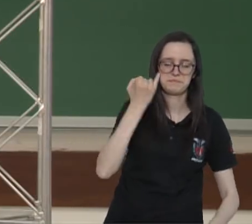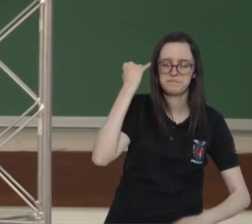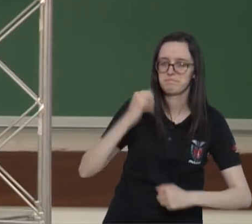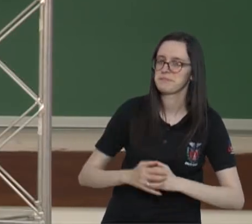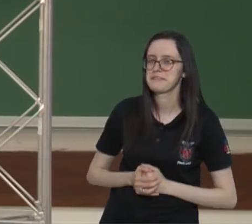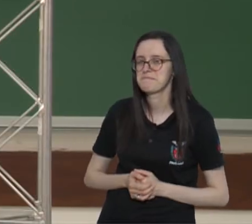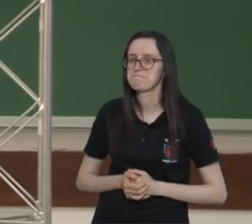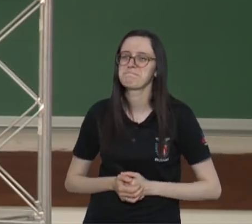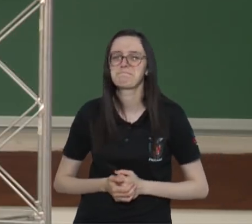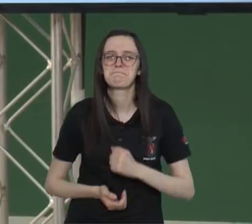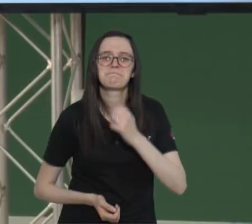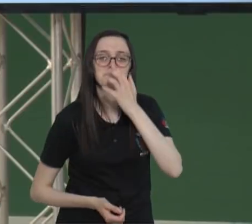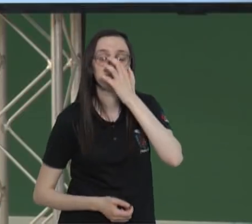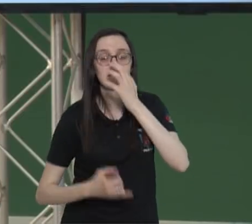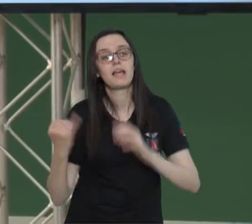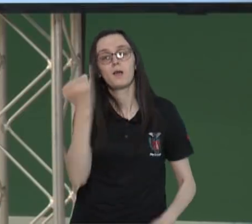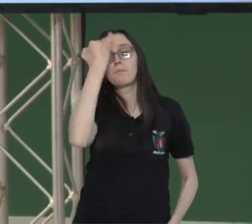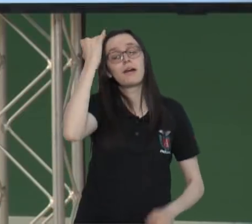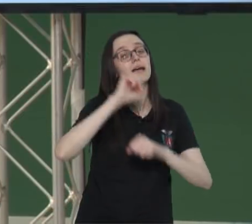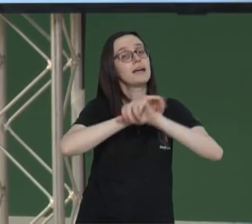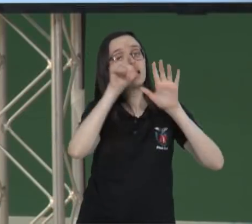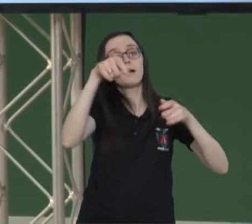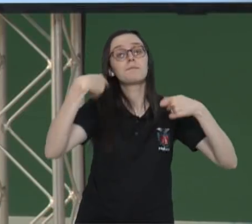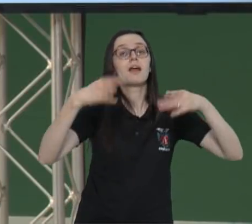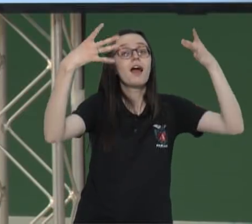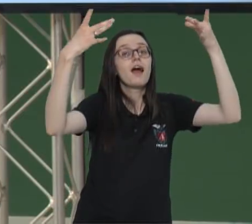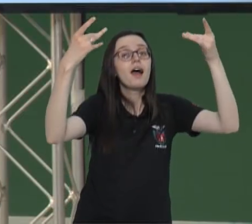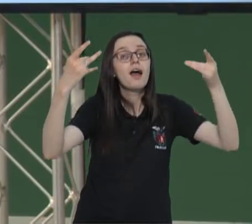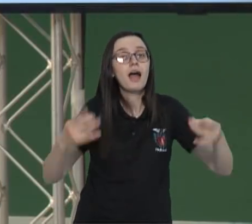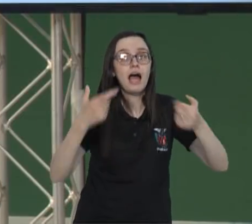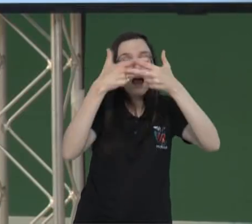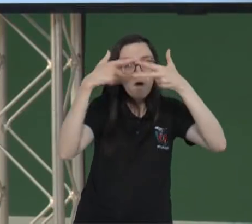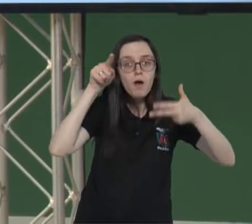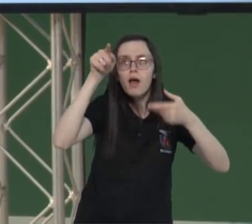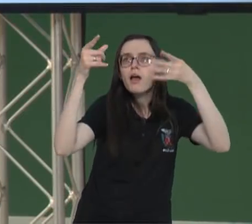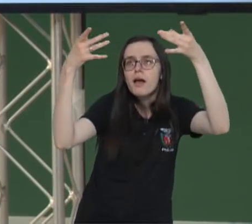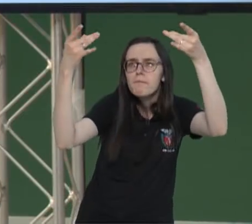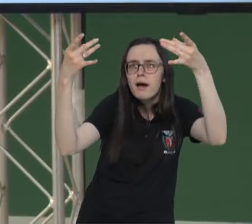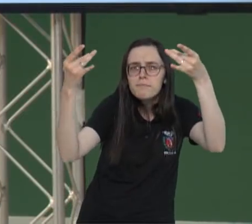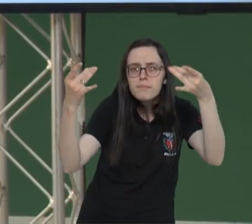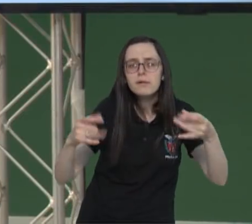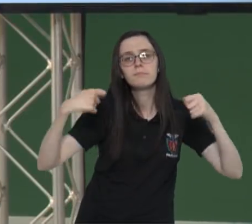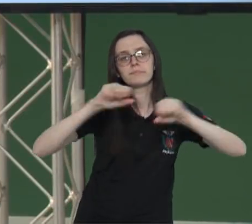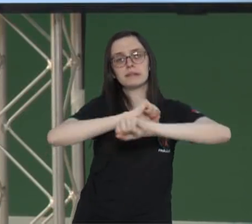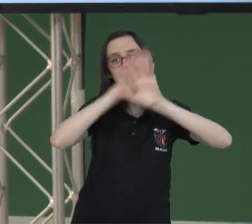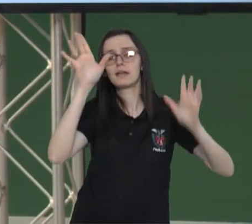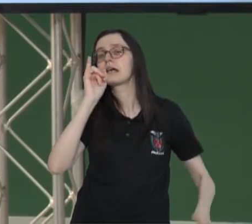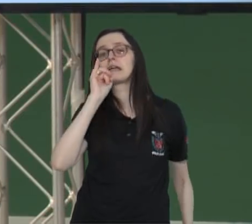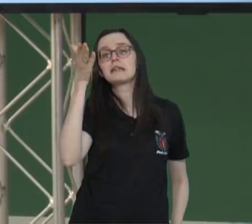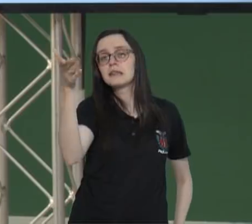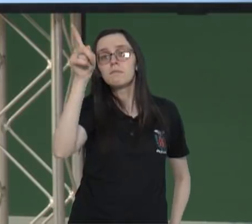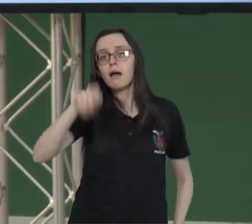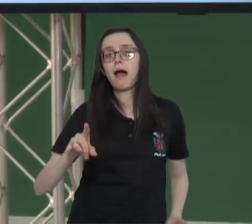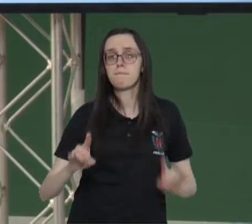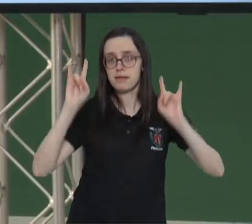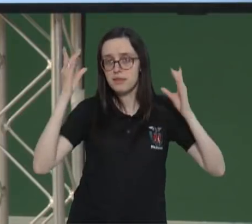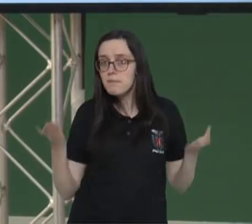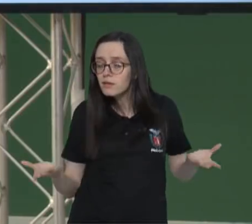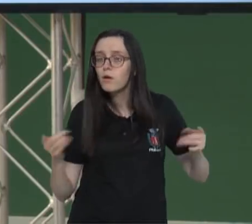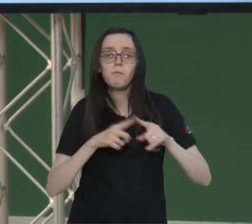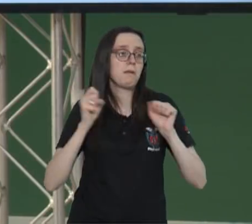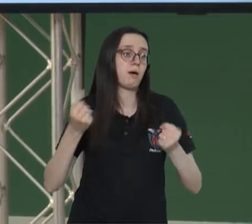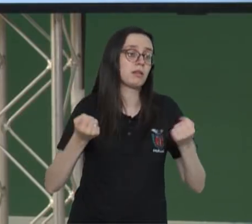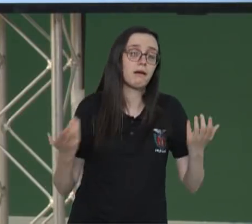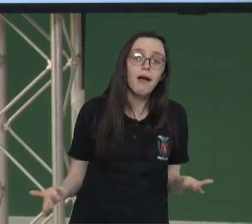Depois, você precisa, obviamente, descrever o objeto, né? Aquilo que você está oferecendo. No caso ali era um apartamento, mas podia